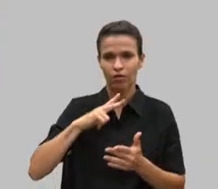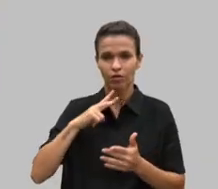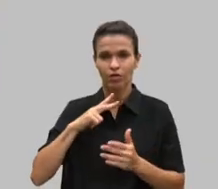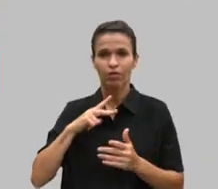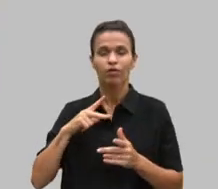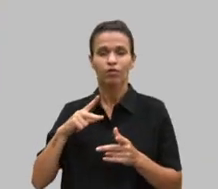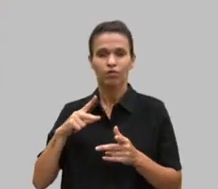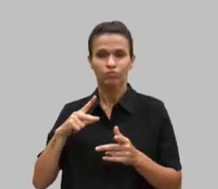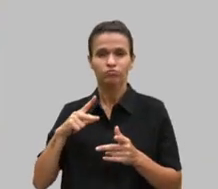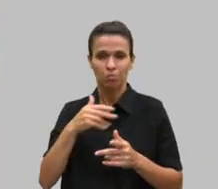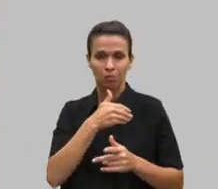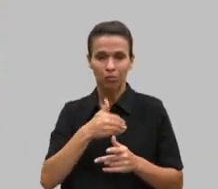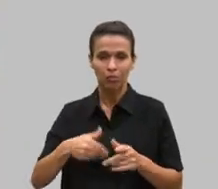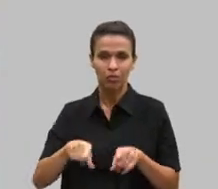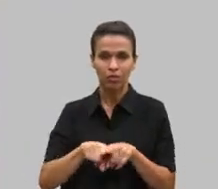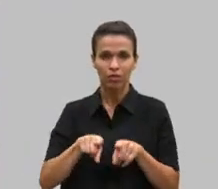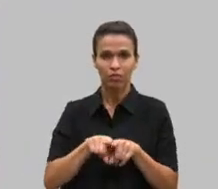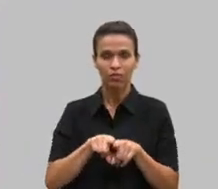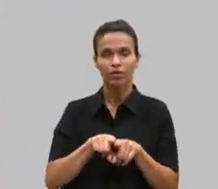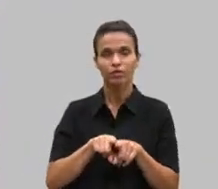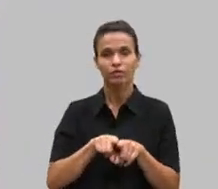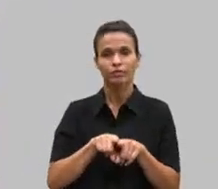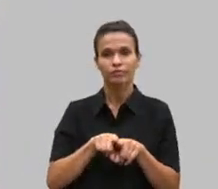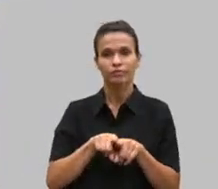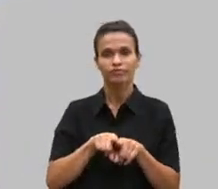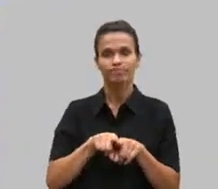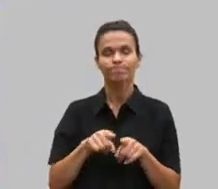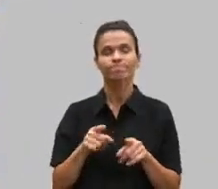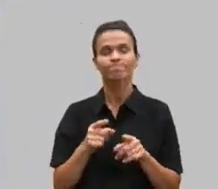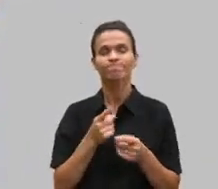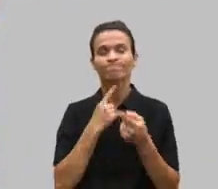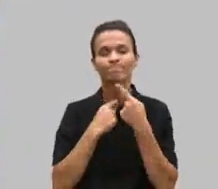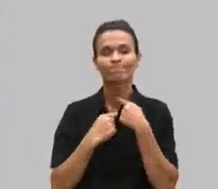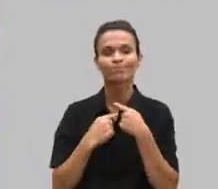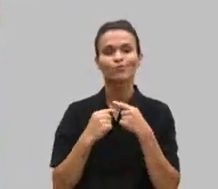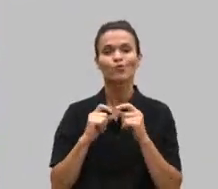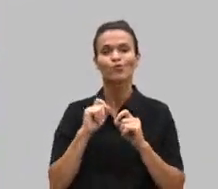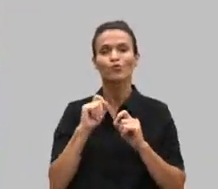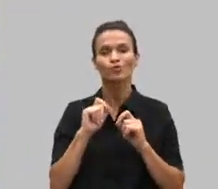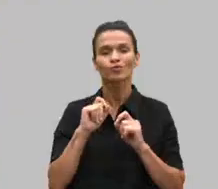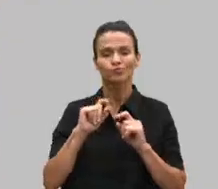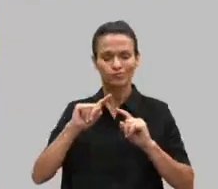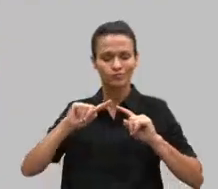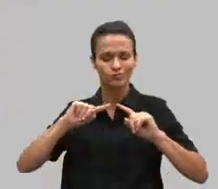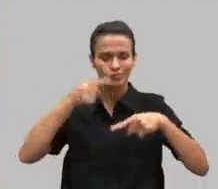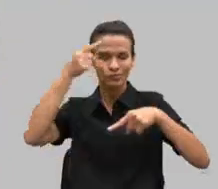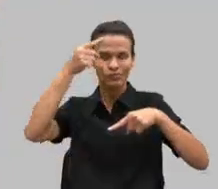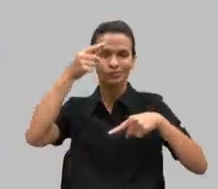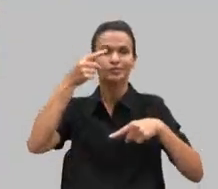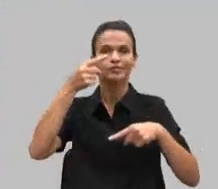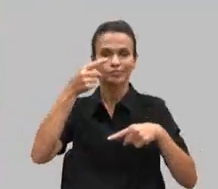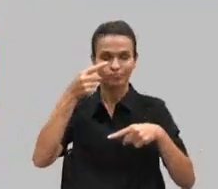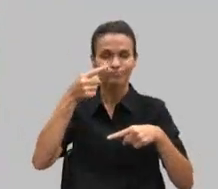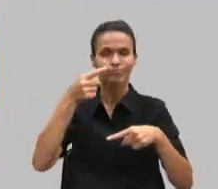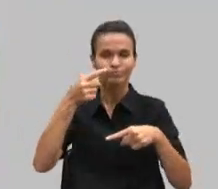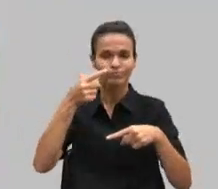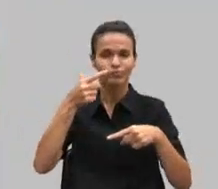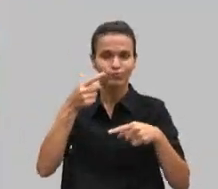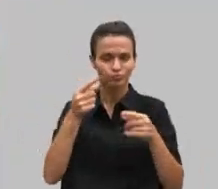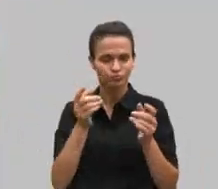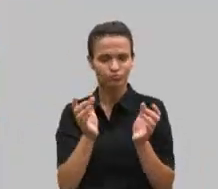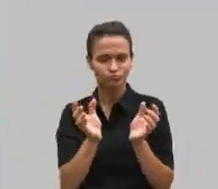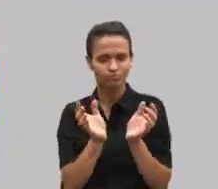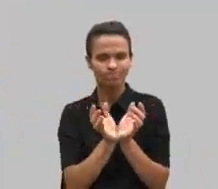132 câmaras municipais desejo sucesso sucesso no coroamento deixa